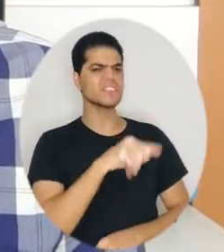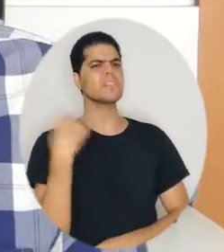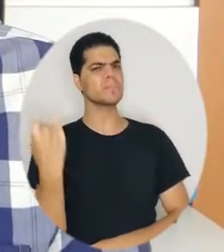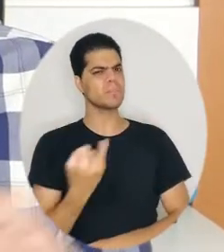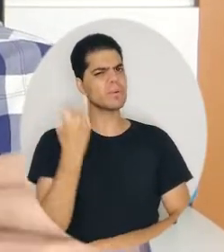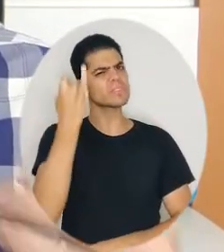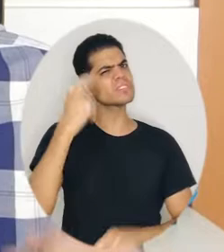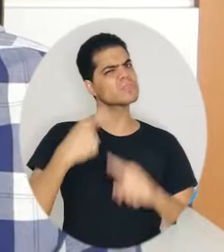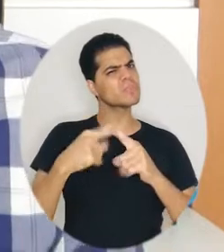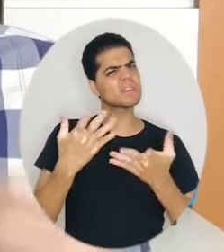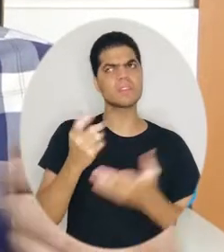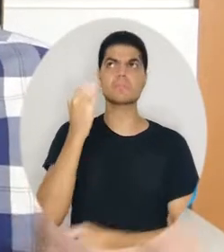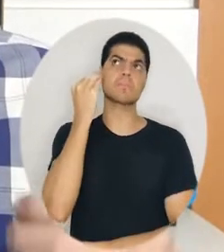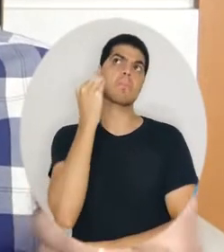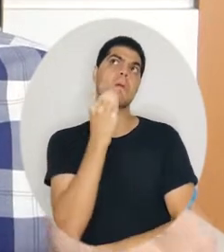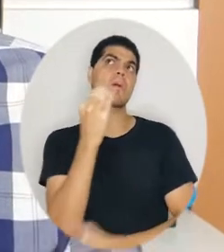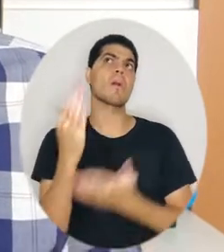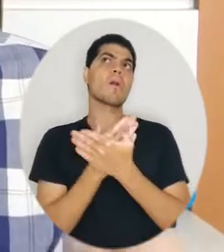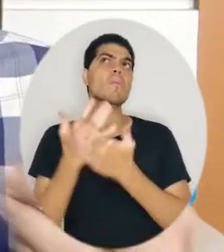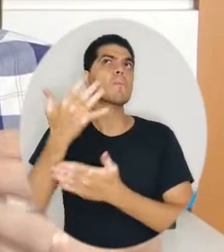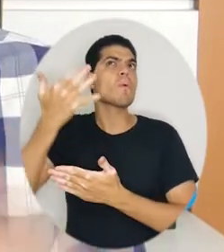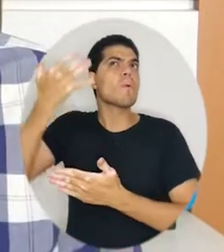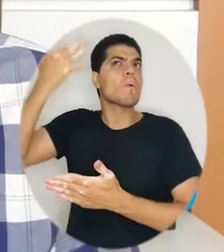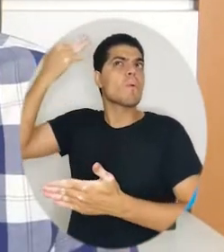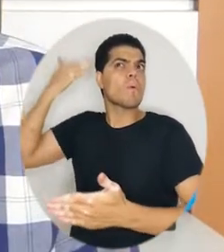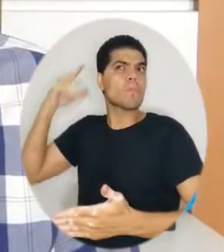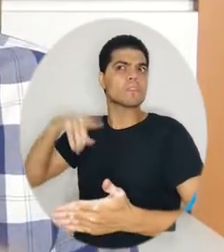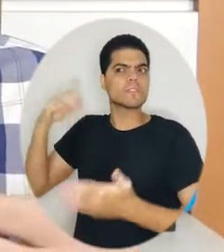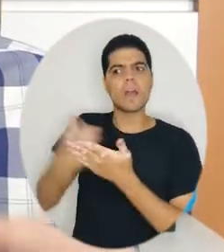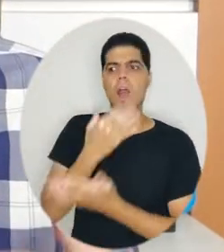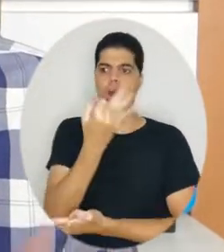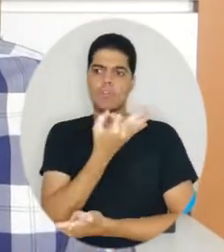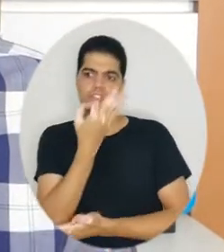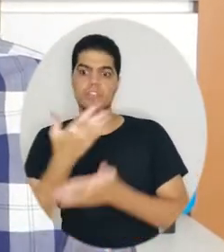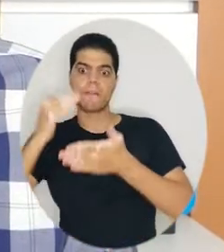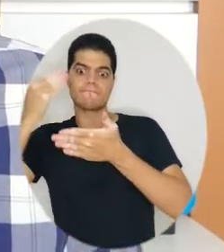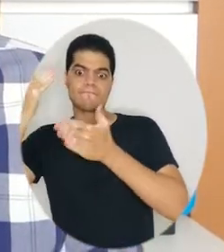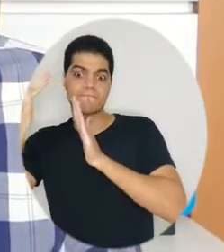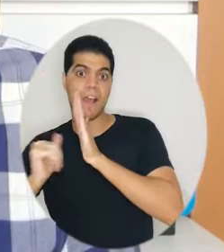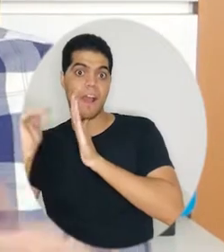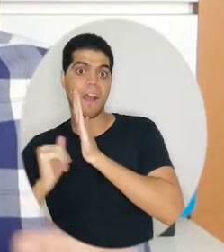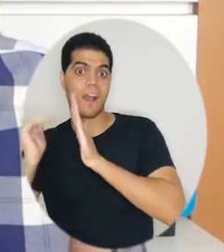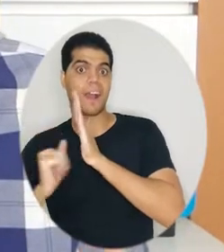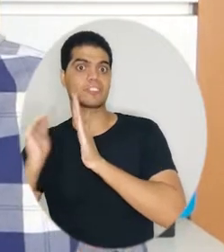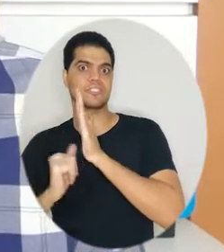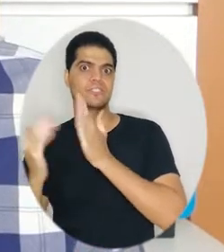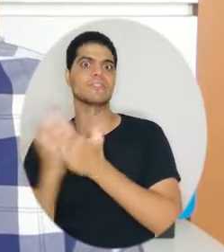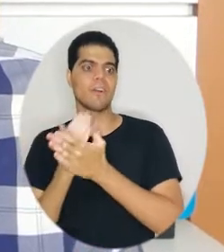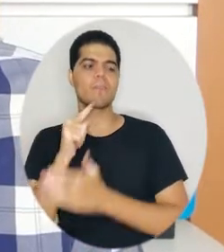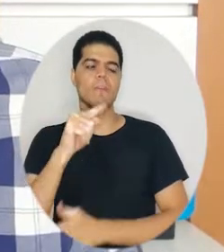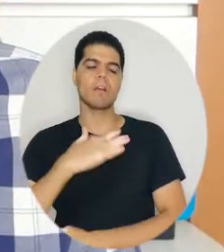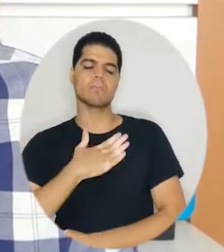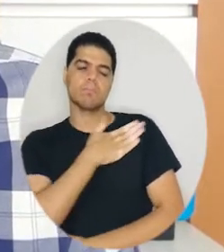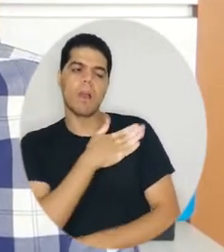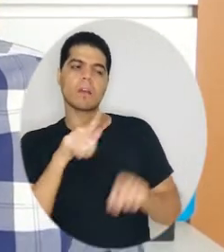a memória de Dom Pedro apagava certas narrativas o regime militar queria fazer um mesmo apagar as narrativas